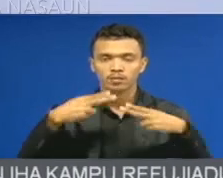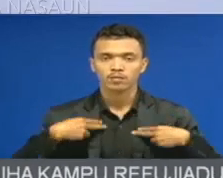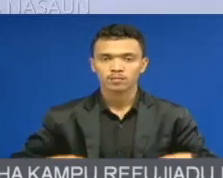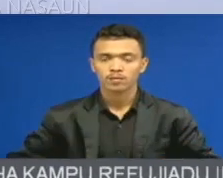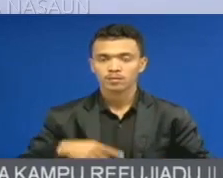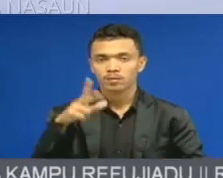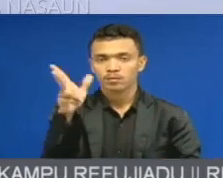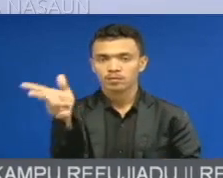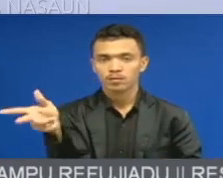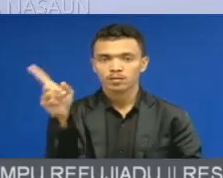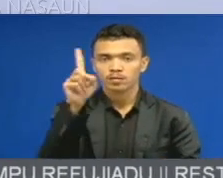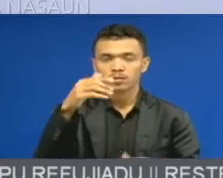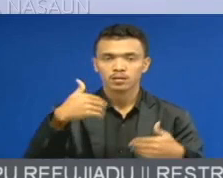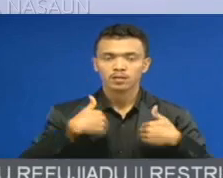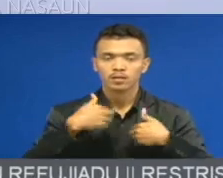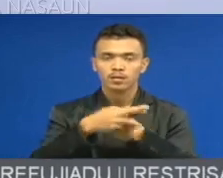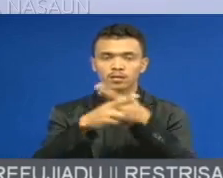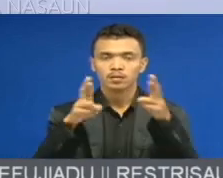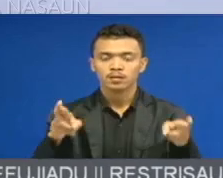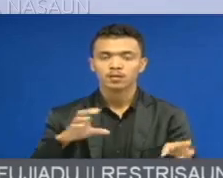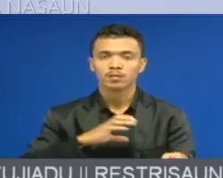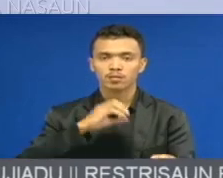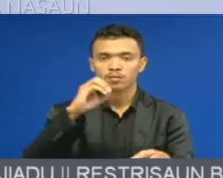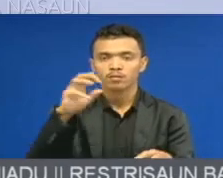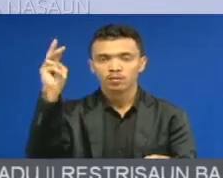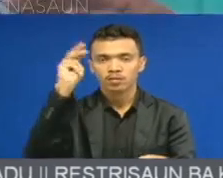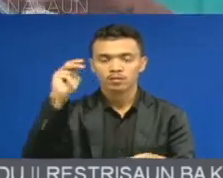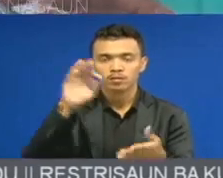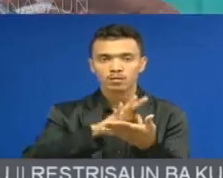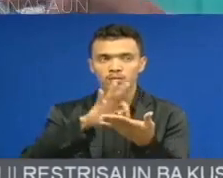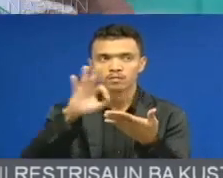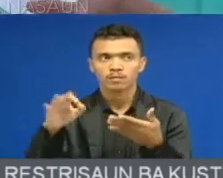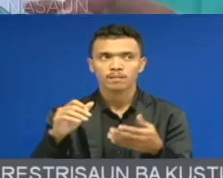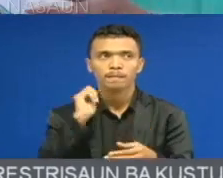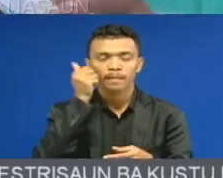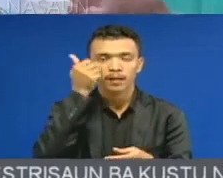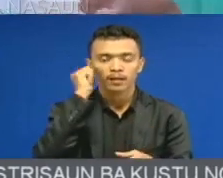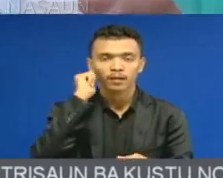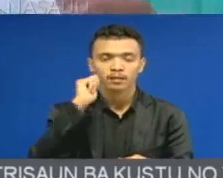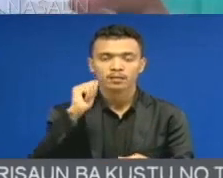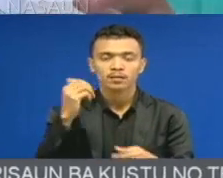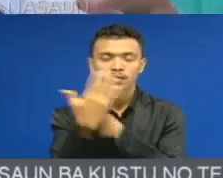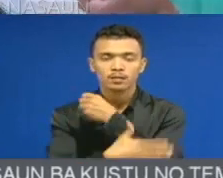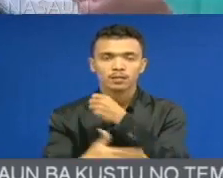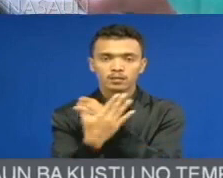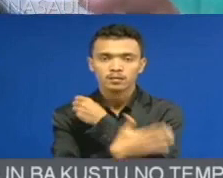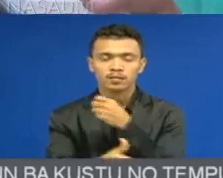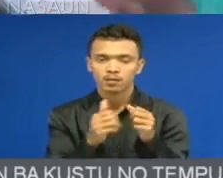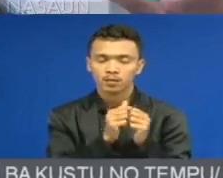Nuno Resseguida e a Salão João Paulo Comorodili segunda-feira, né? Ásia Pacífico, né? Na Sáunzer, né?